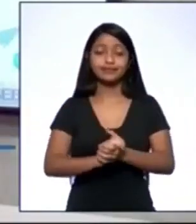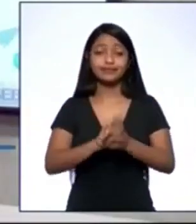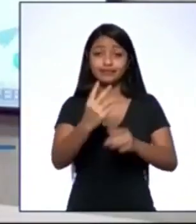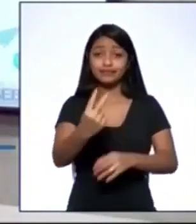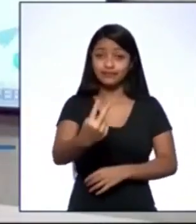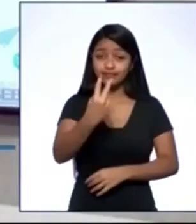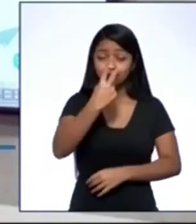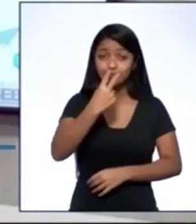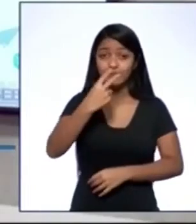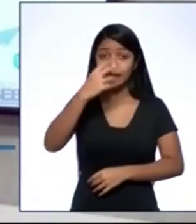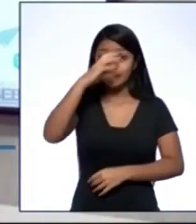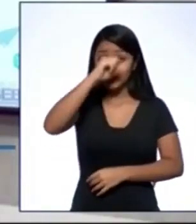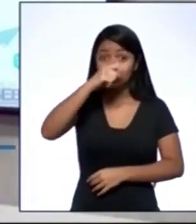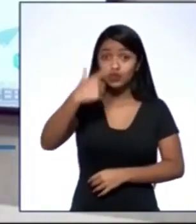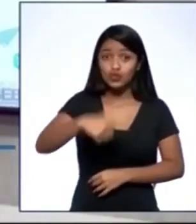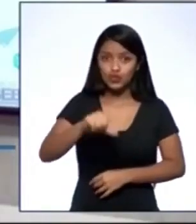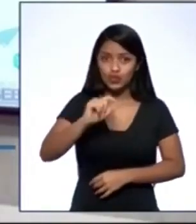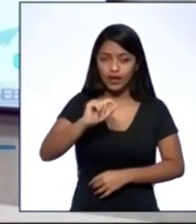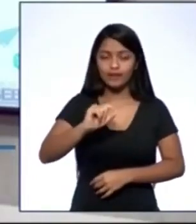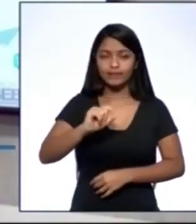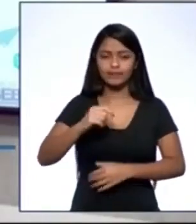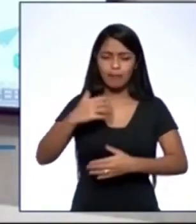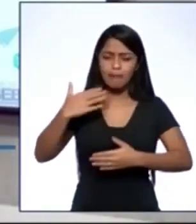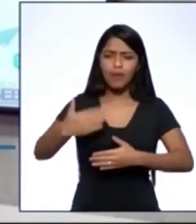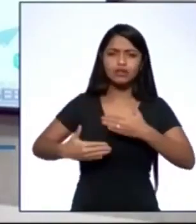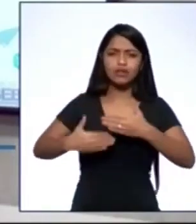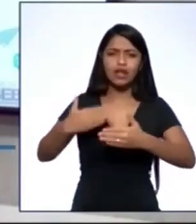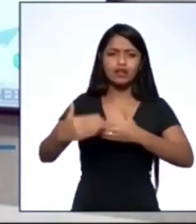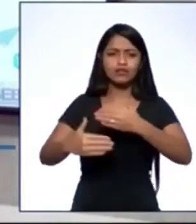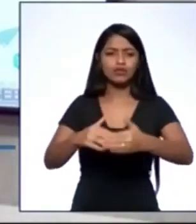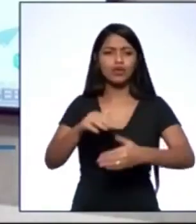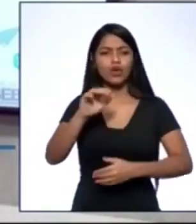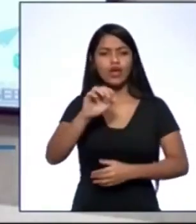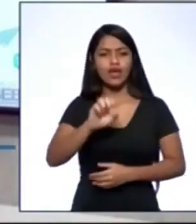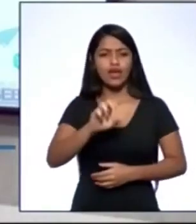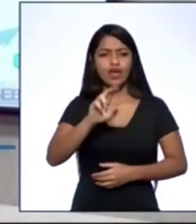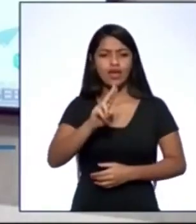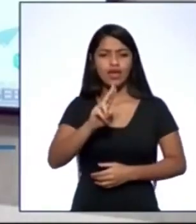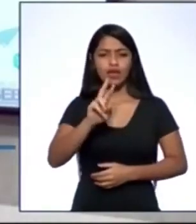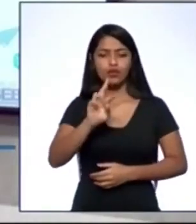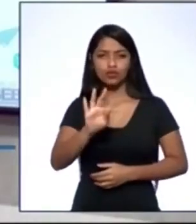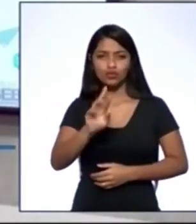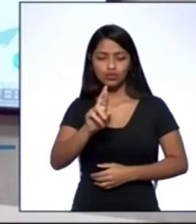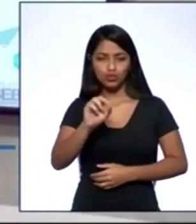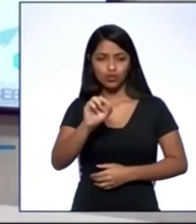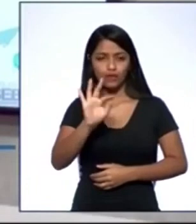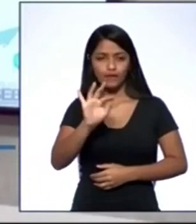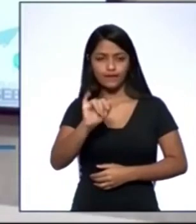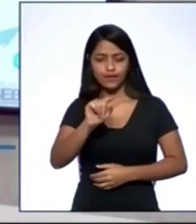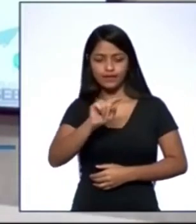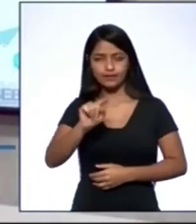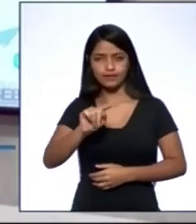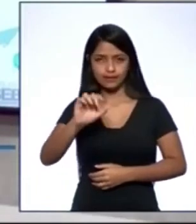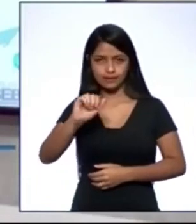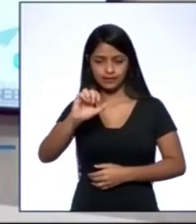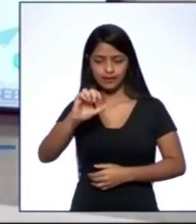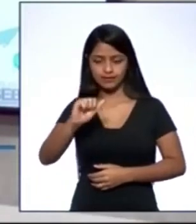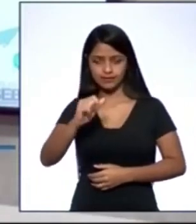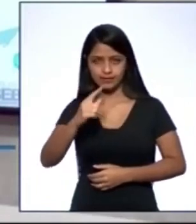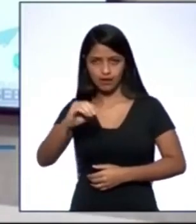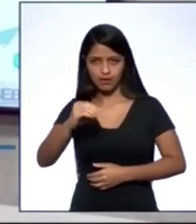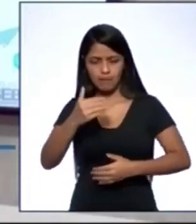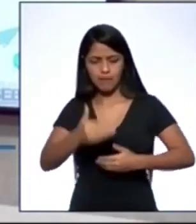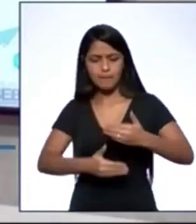as etapas do processo de eutrofização? Quer ver como é que uma coisa puxa a outra? Aumenta